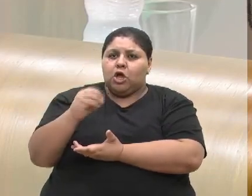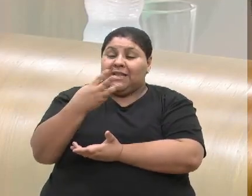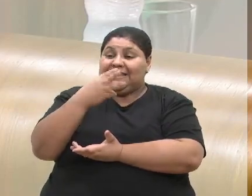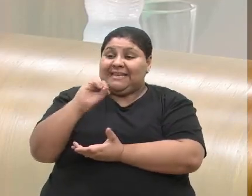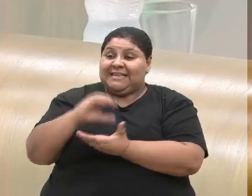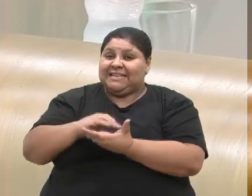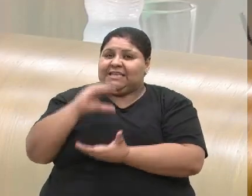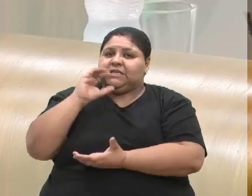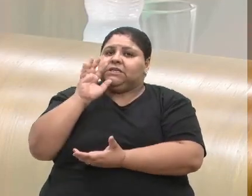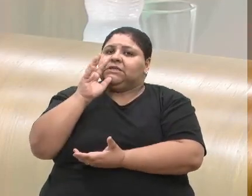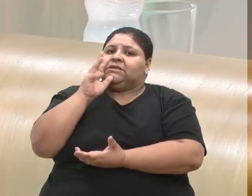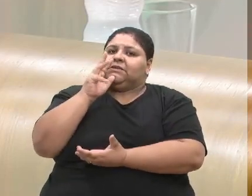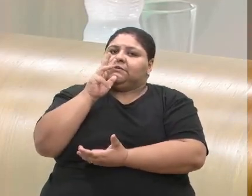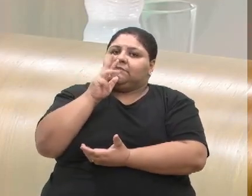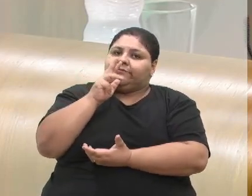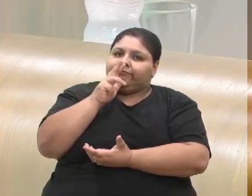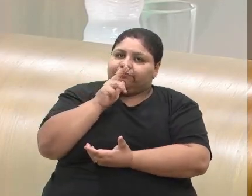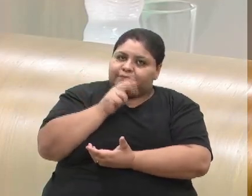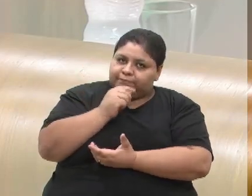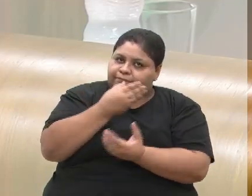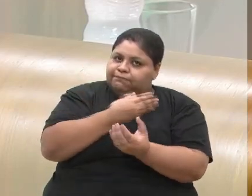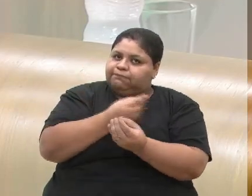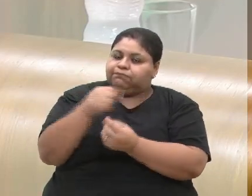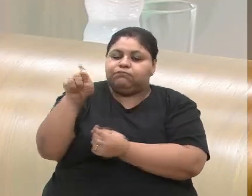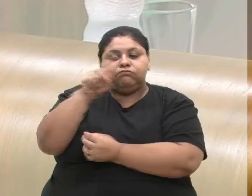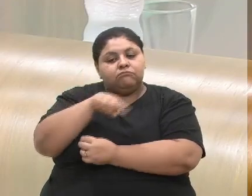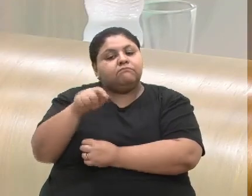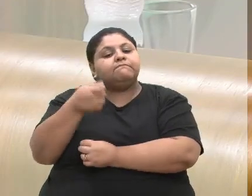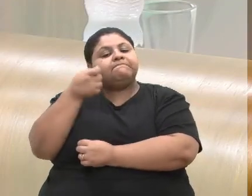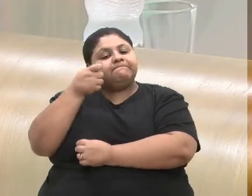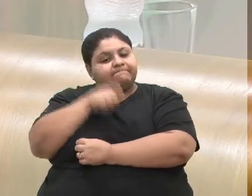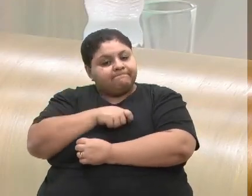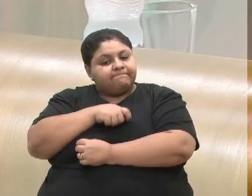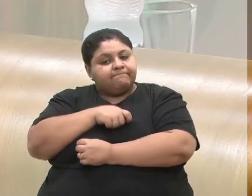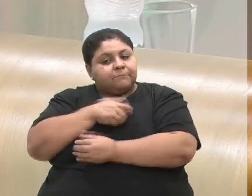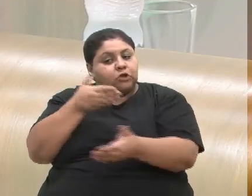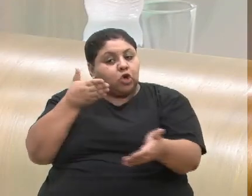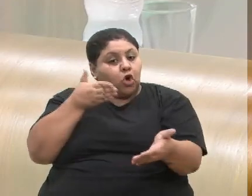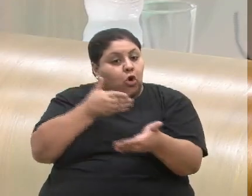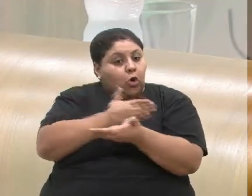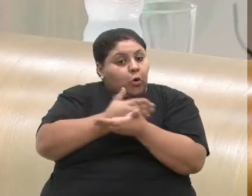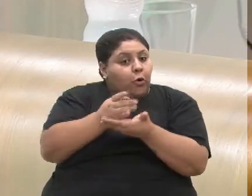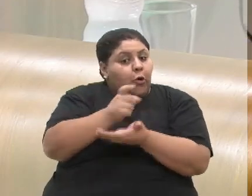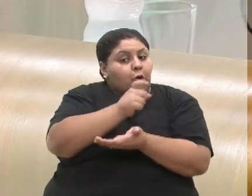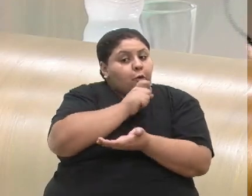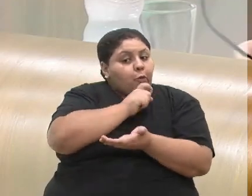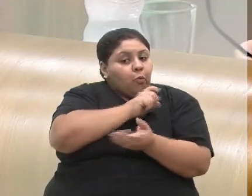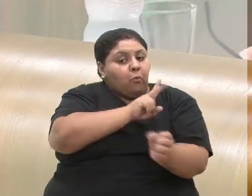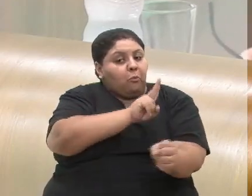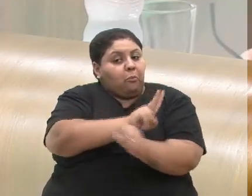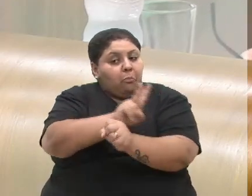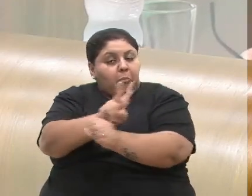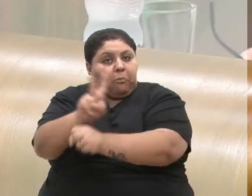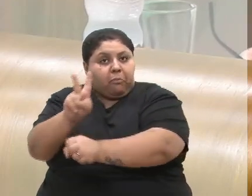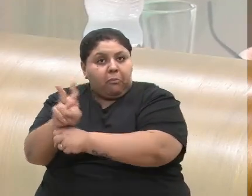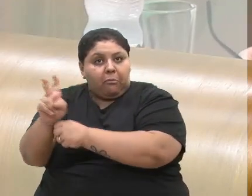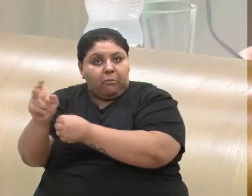lento, e nós precisamos ver inverno. O cuidado subsidiado precisa